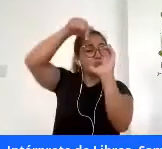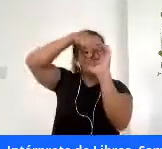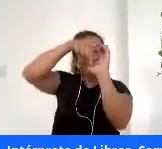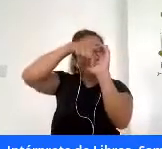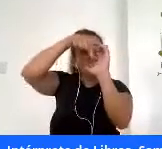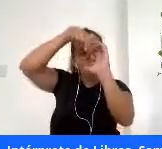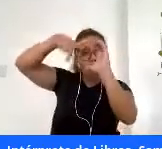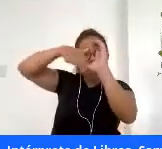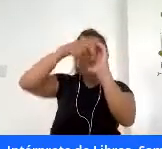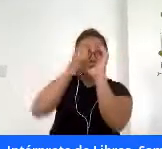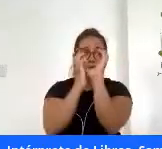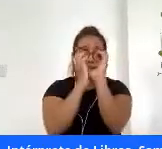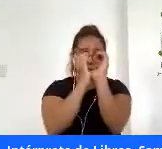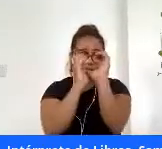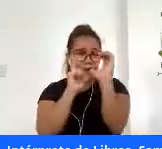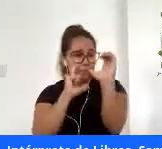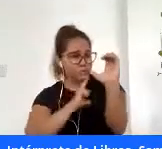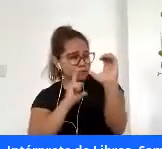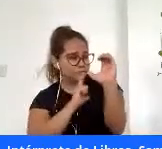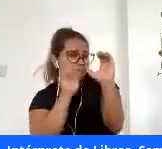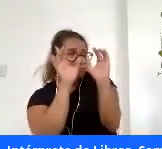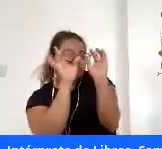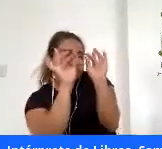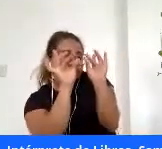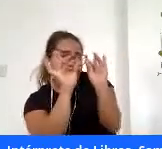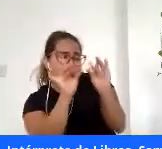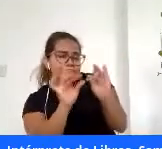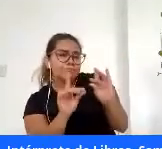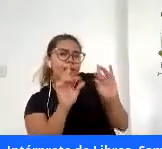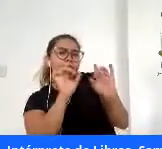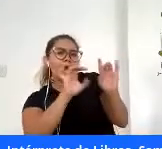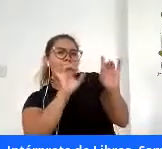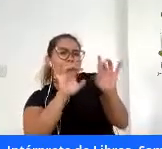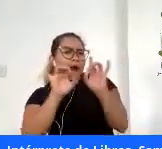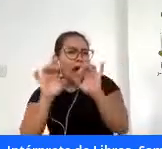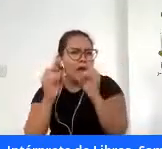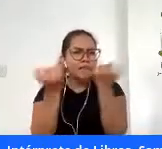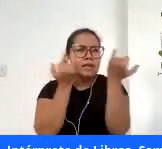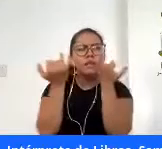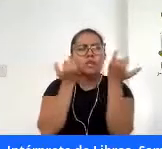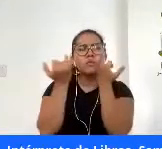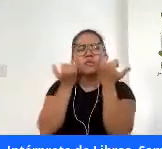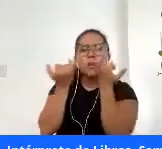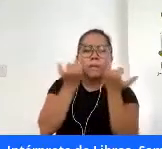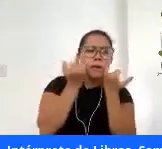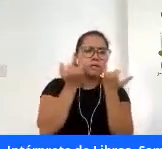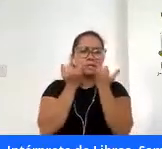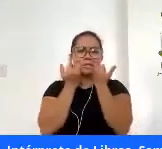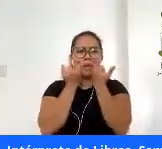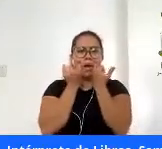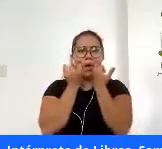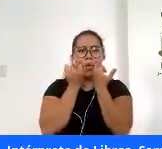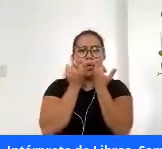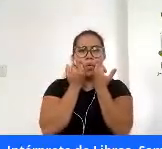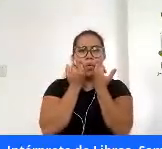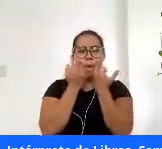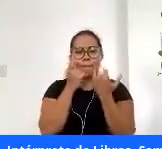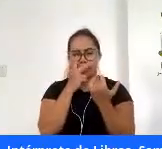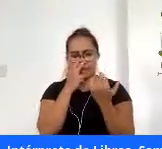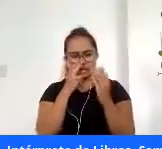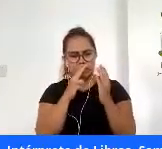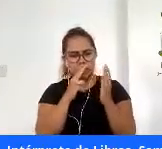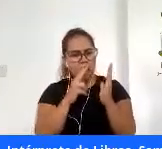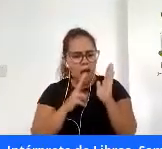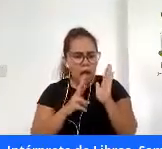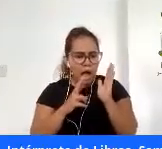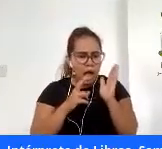estar justamente muito bem distinguido, cada informação em forma de mapa de cada